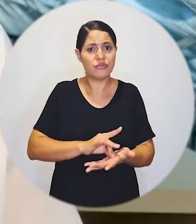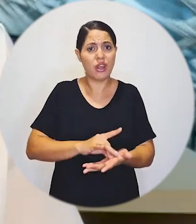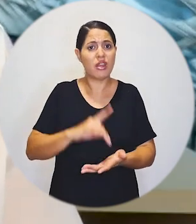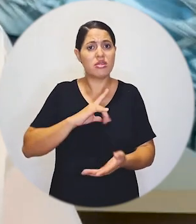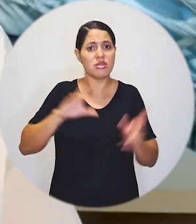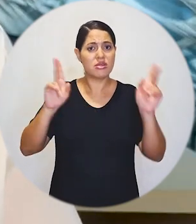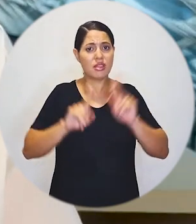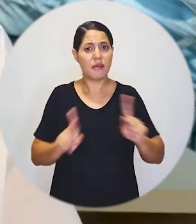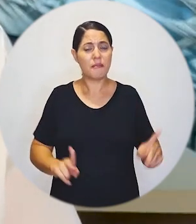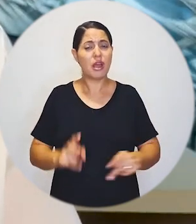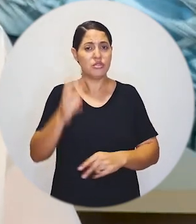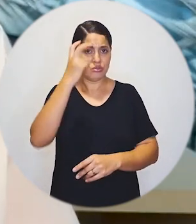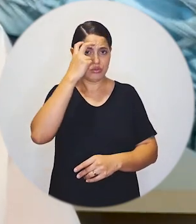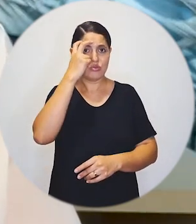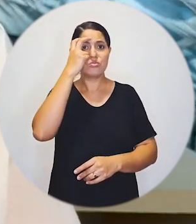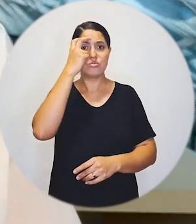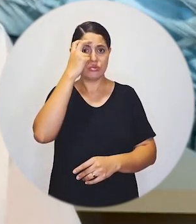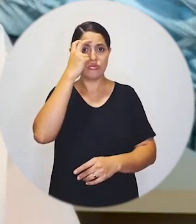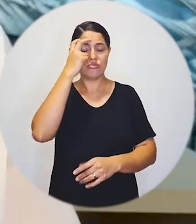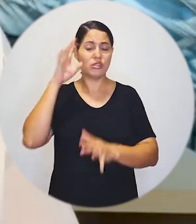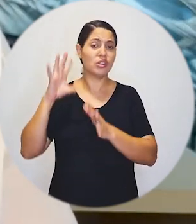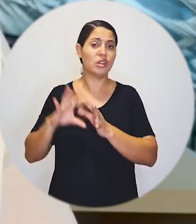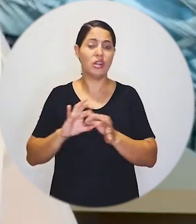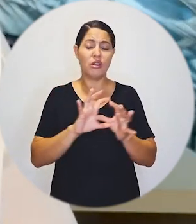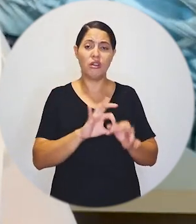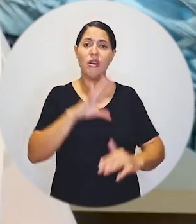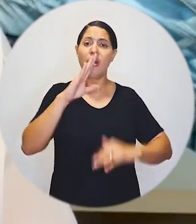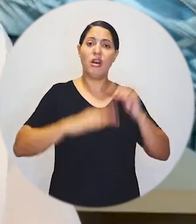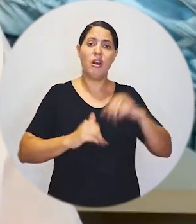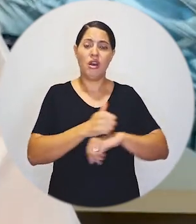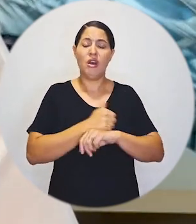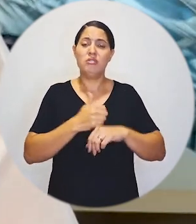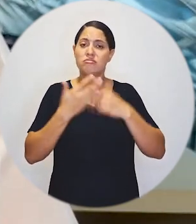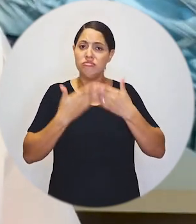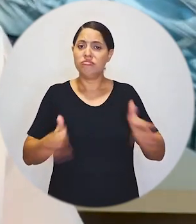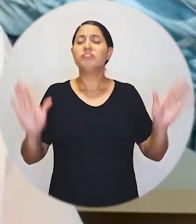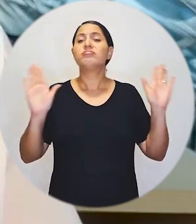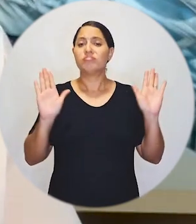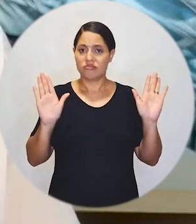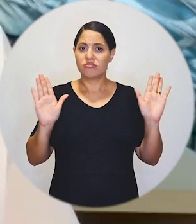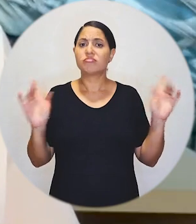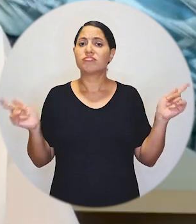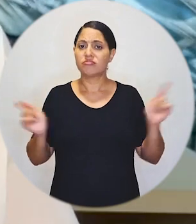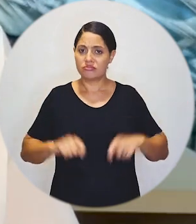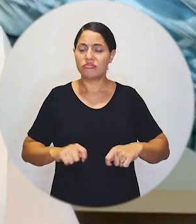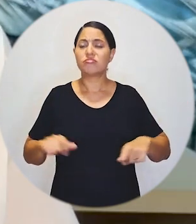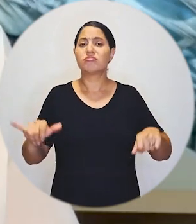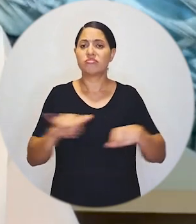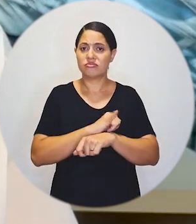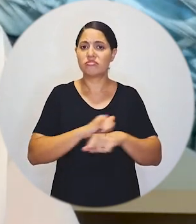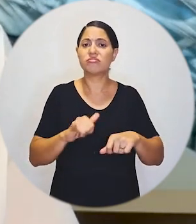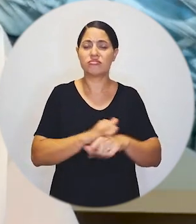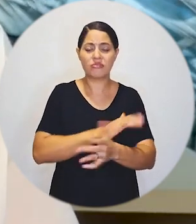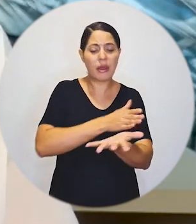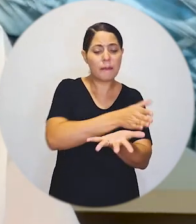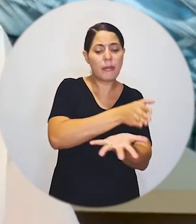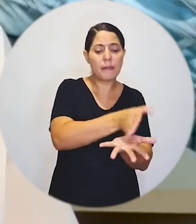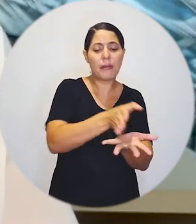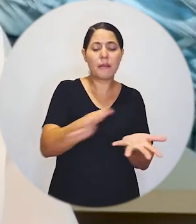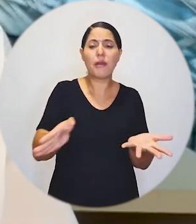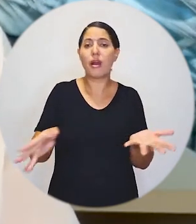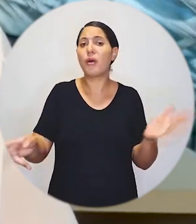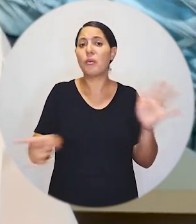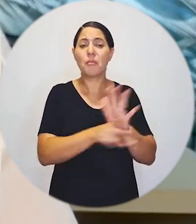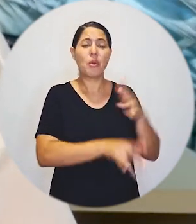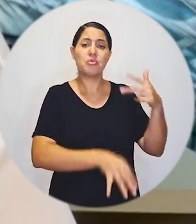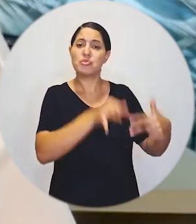fato, com a cultura de paz e proporcionar que os profissionais se abram para as ferramentas